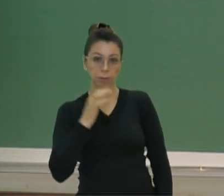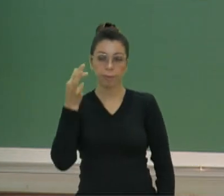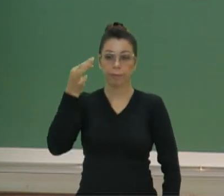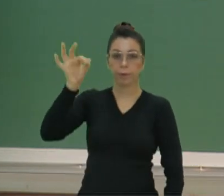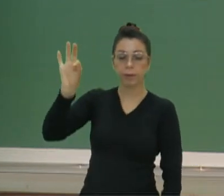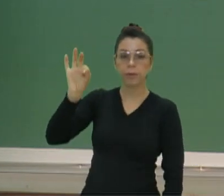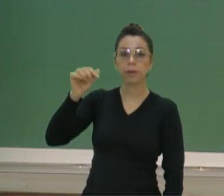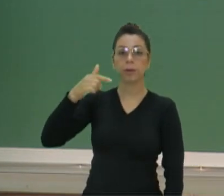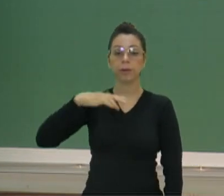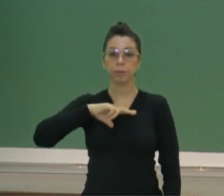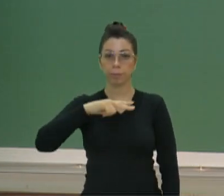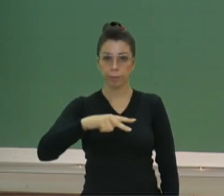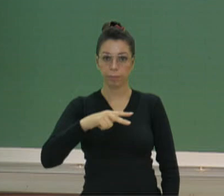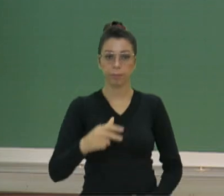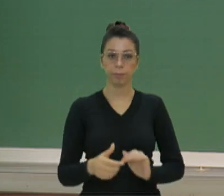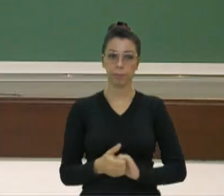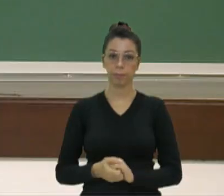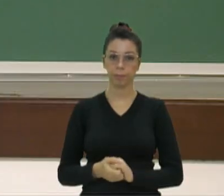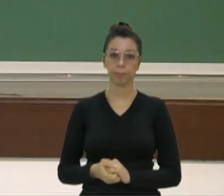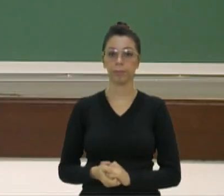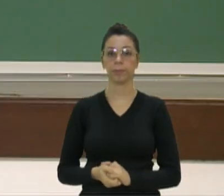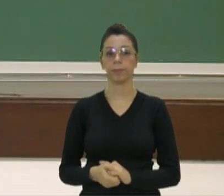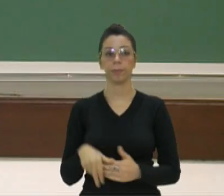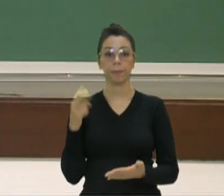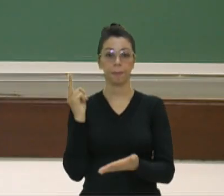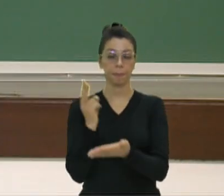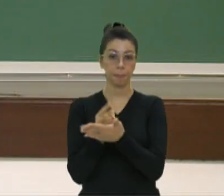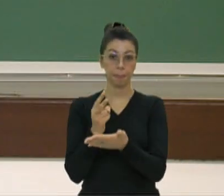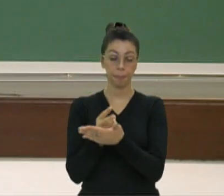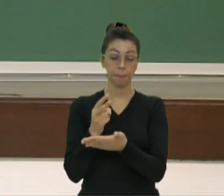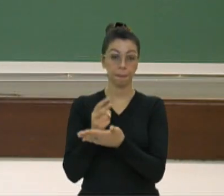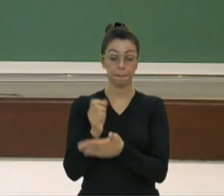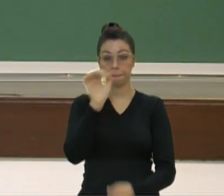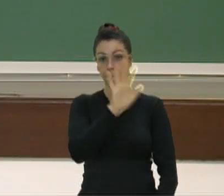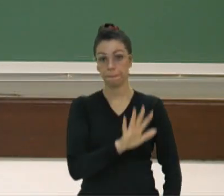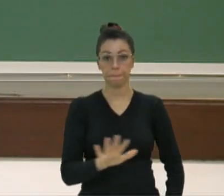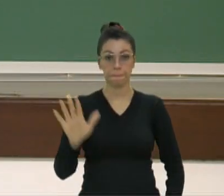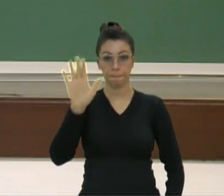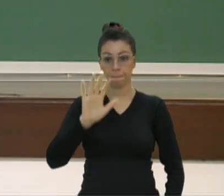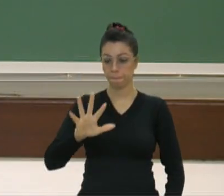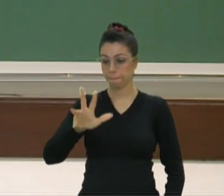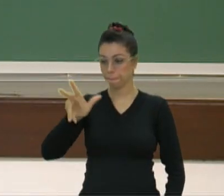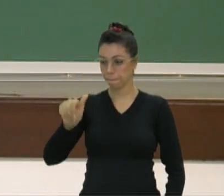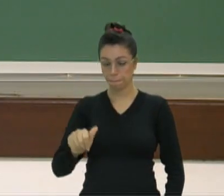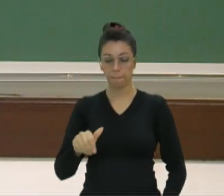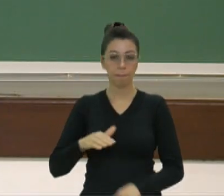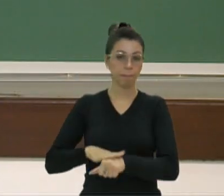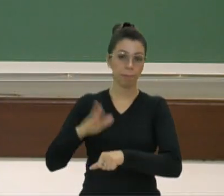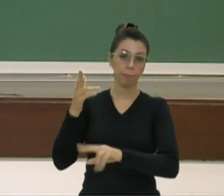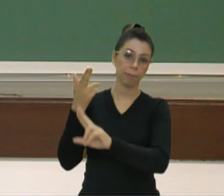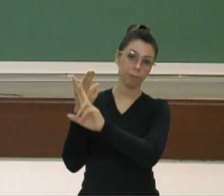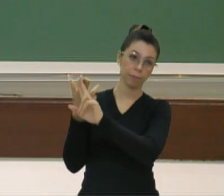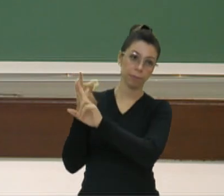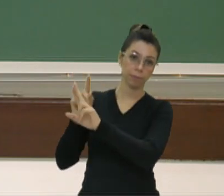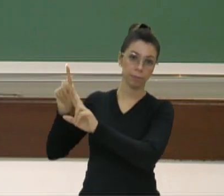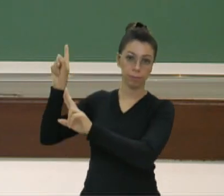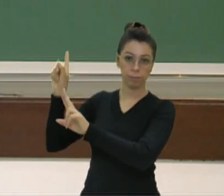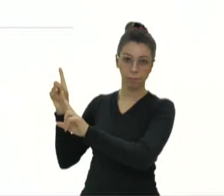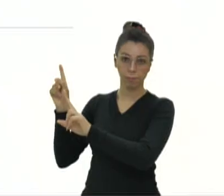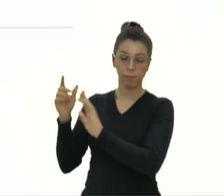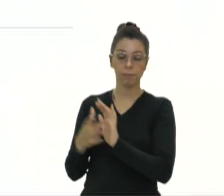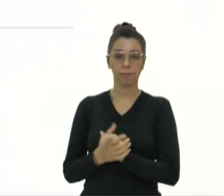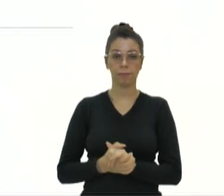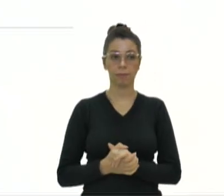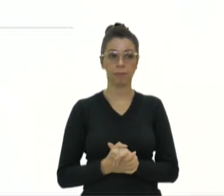francês e o português. Na continuação da regionalização africana, as duas mais utilizadas são essas, em